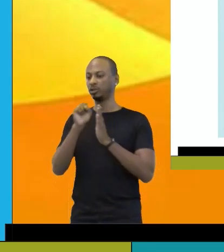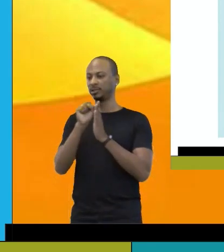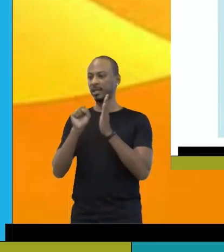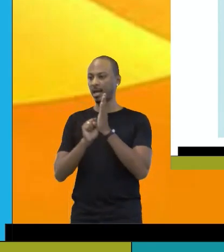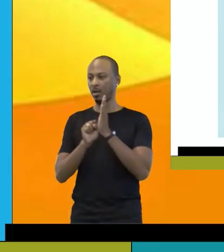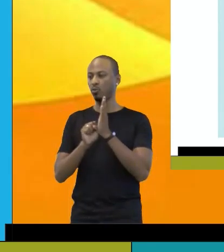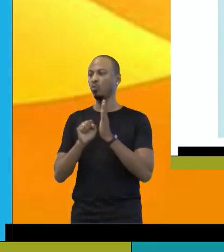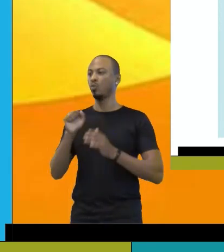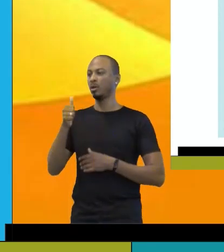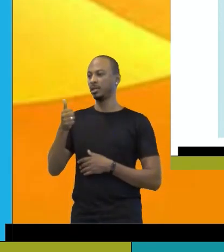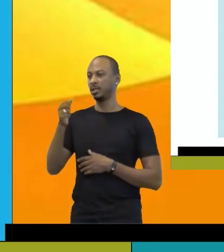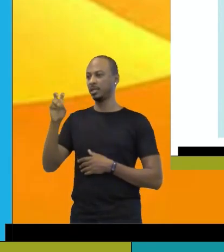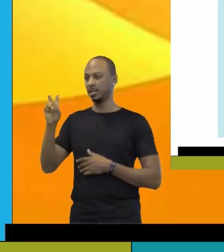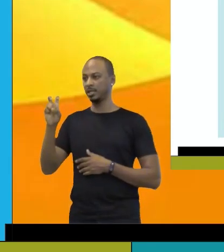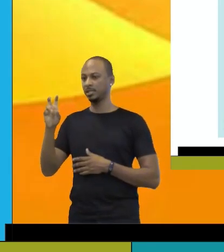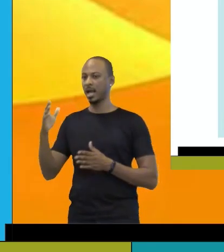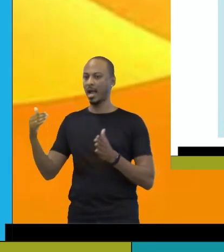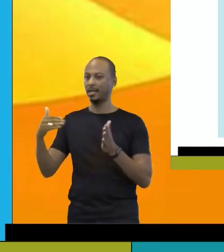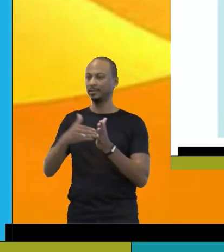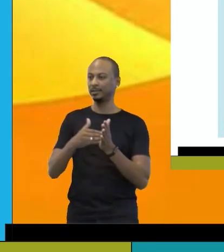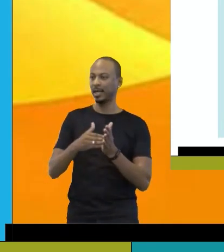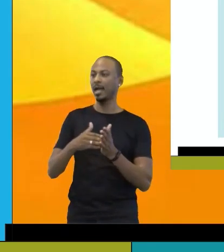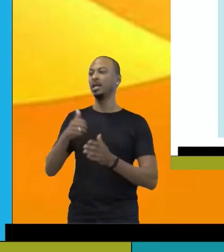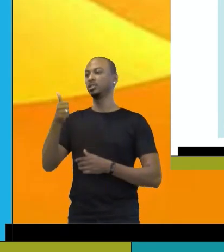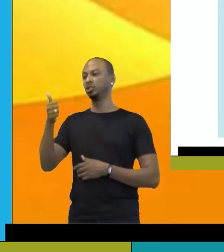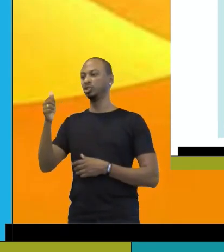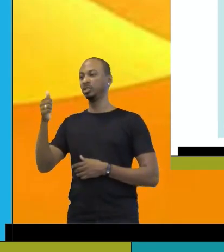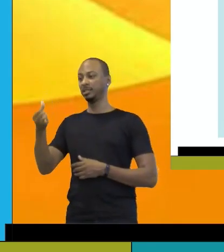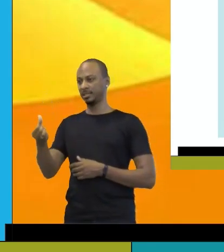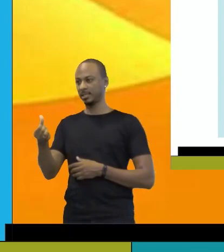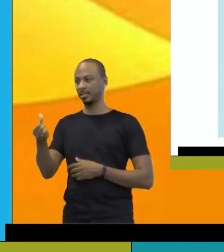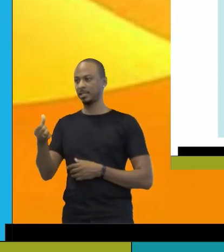o século XVI. Maquiavel, ele nasceu em